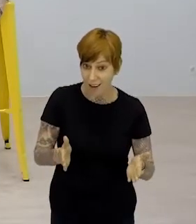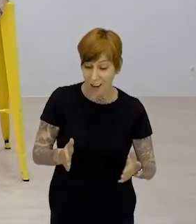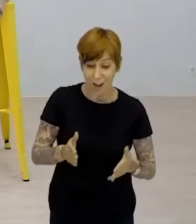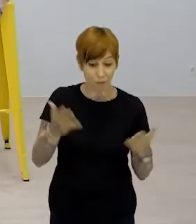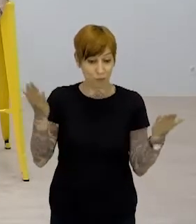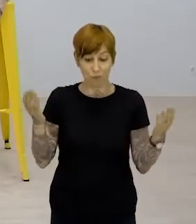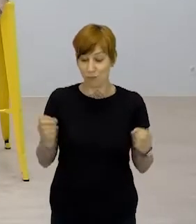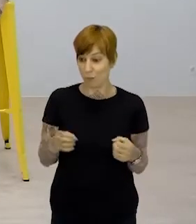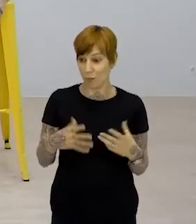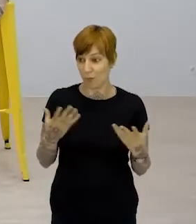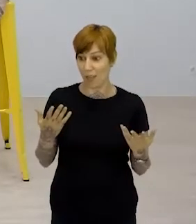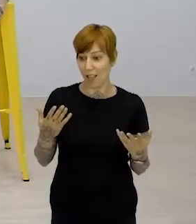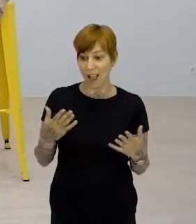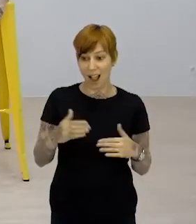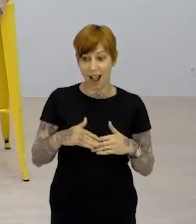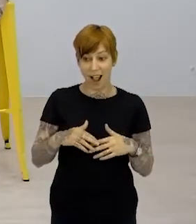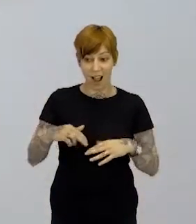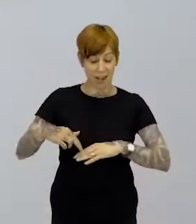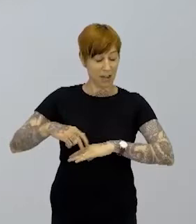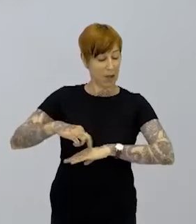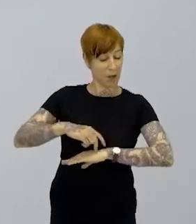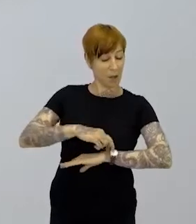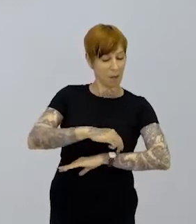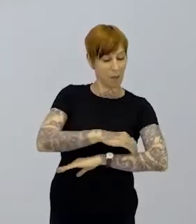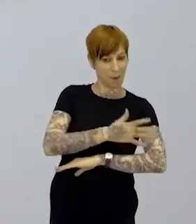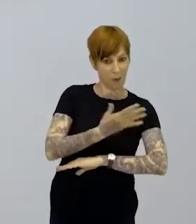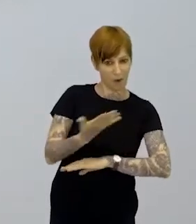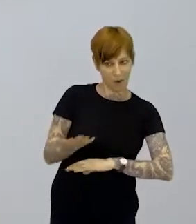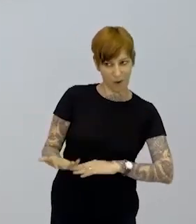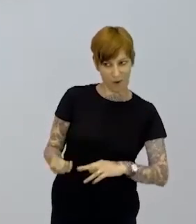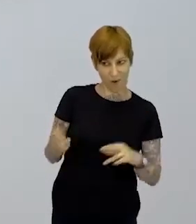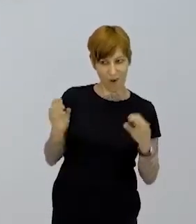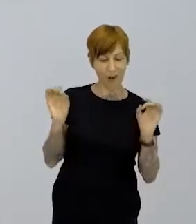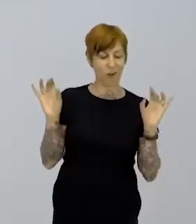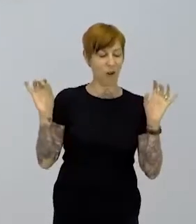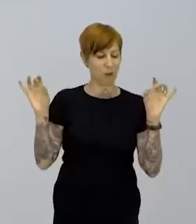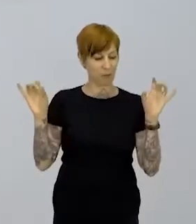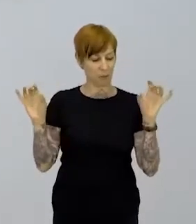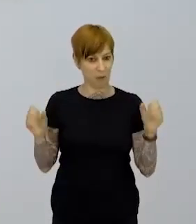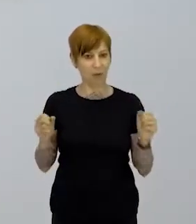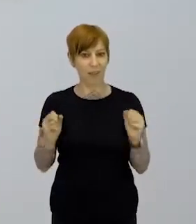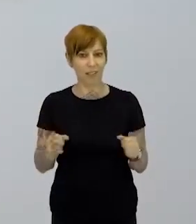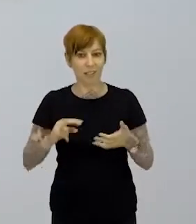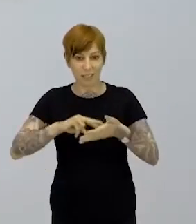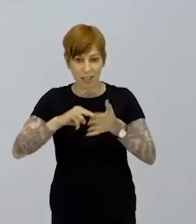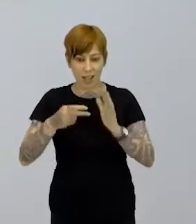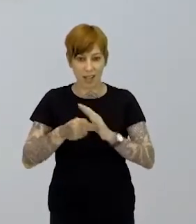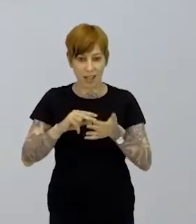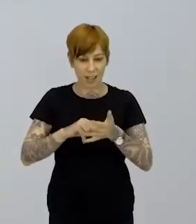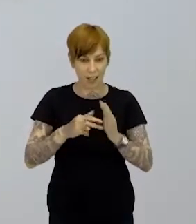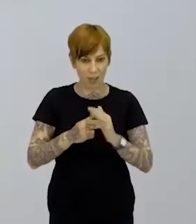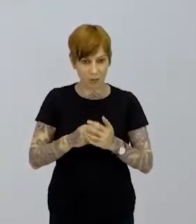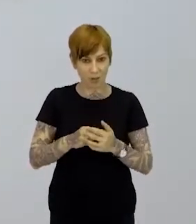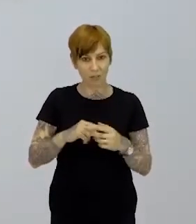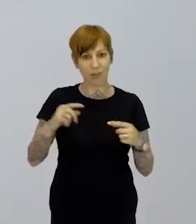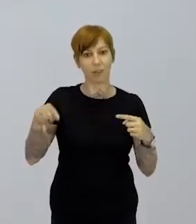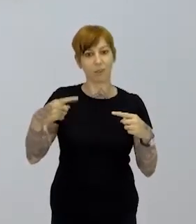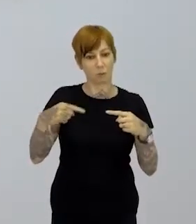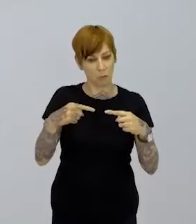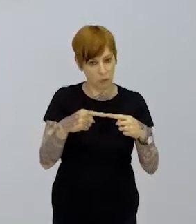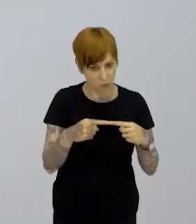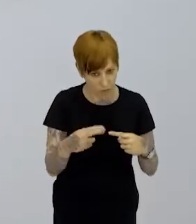moda. Né? Pop. É pop. E isso tem a ver com o tipo de prática esportiva, com interesses em comum, né?